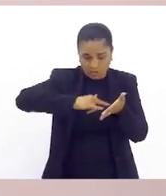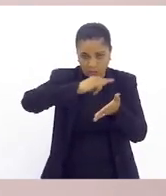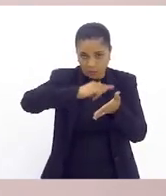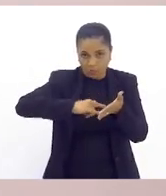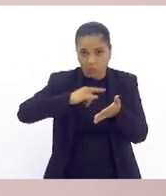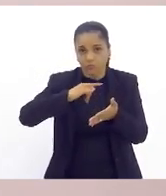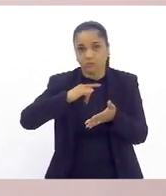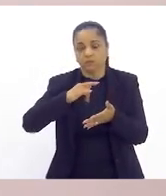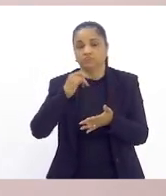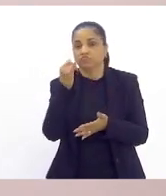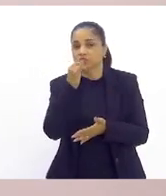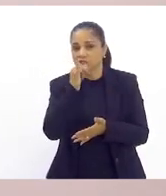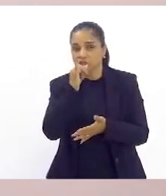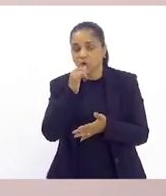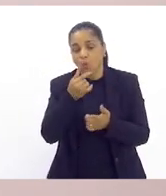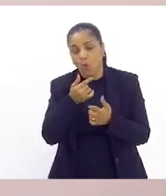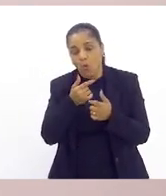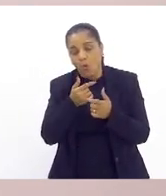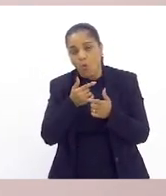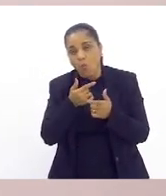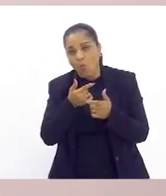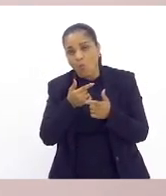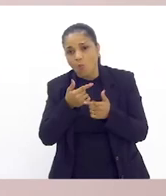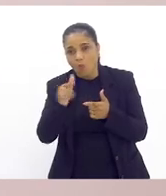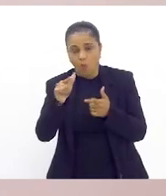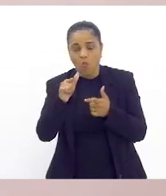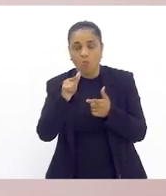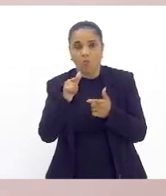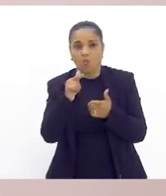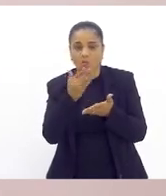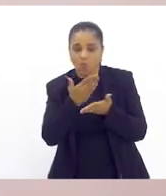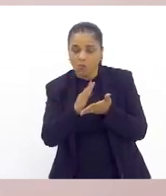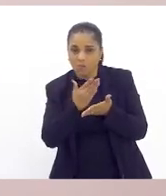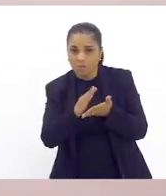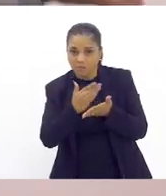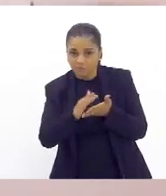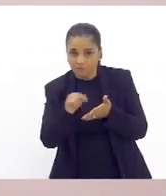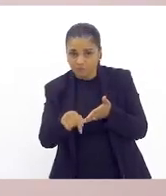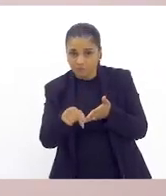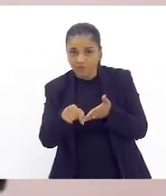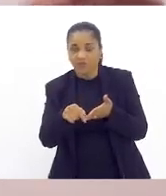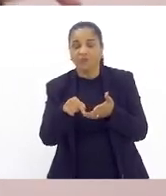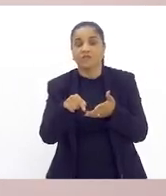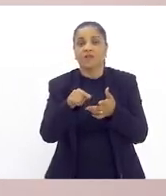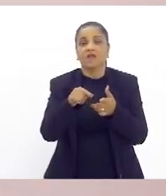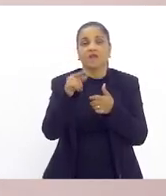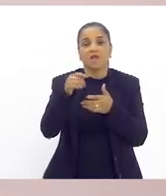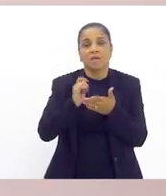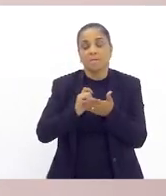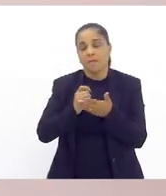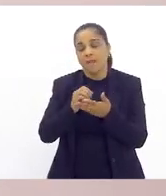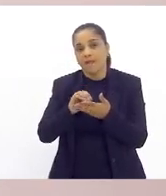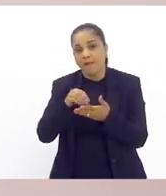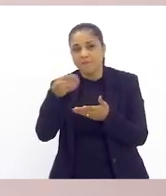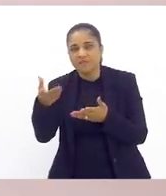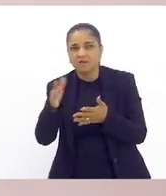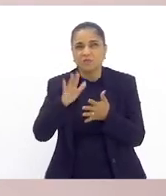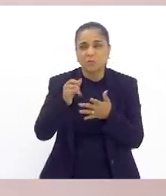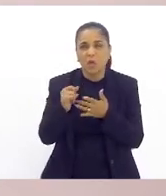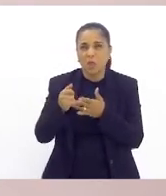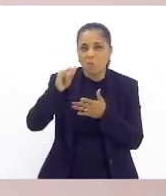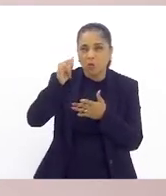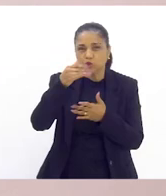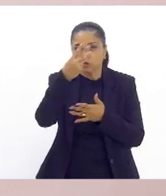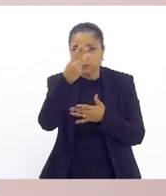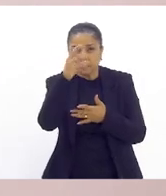o resto é repasse compra de energia mais ou menos 35% impostos mais ou menos 30%